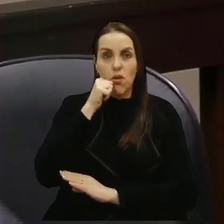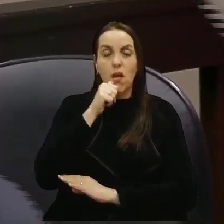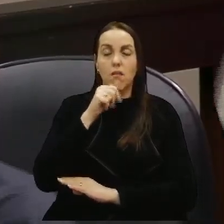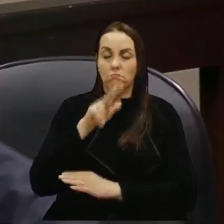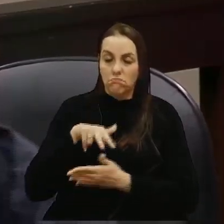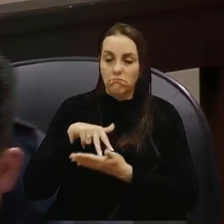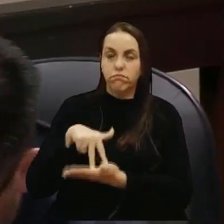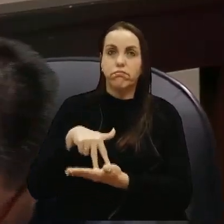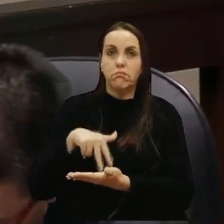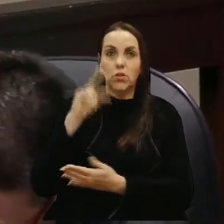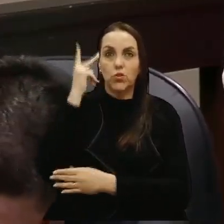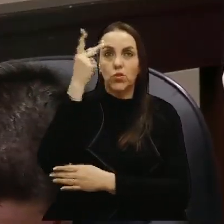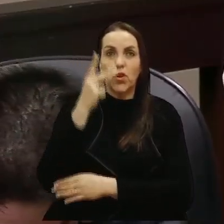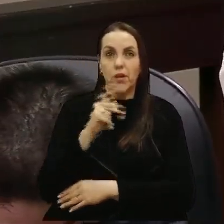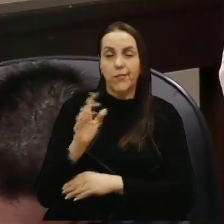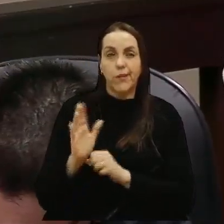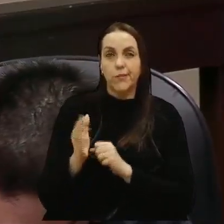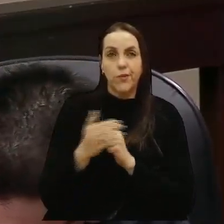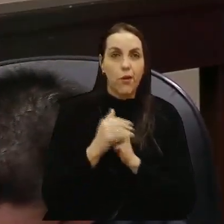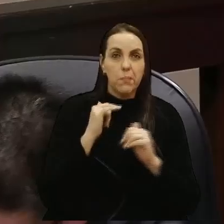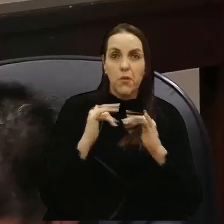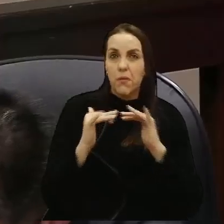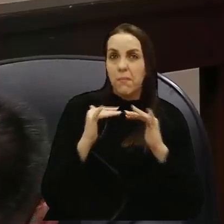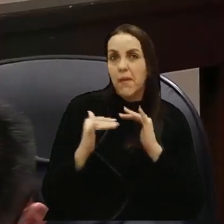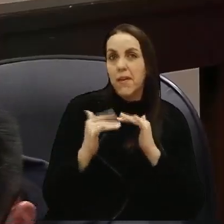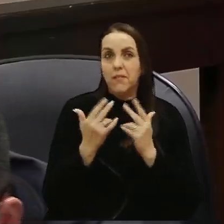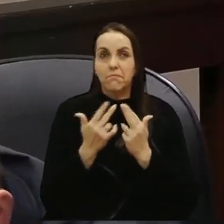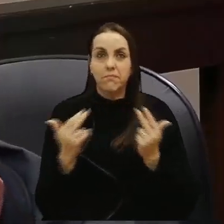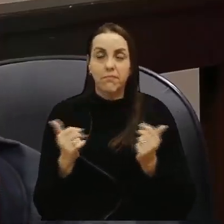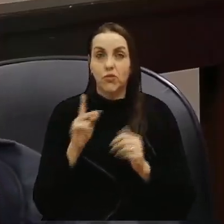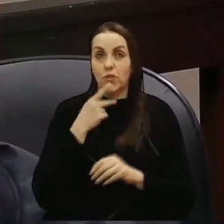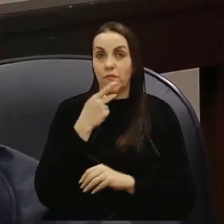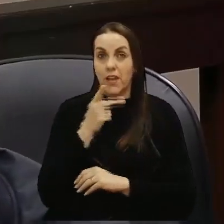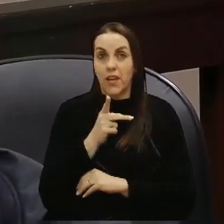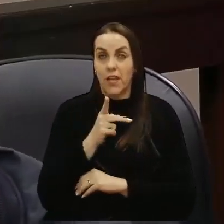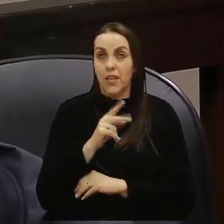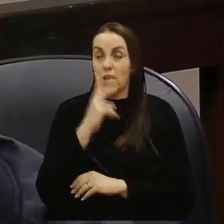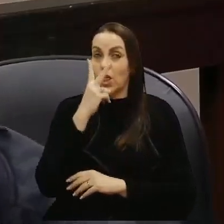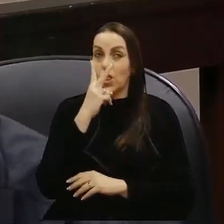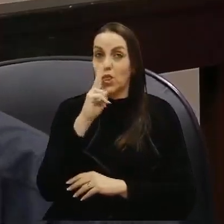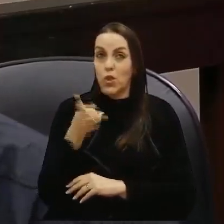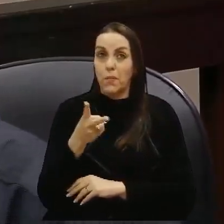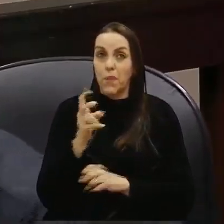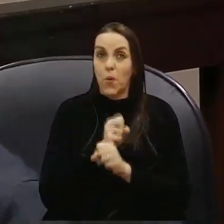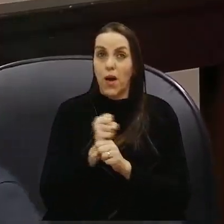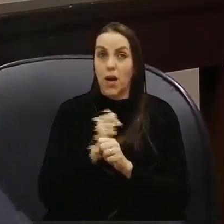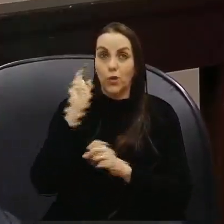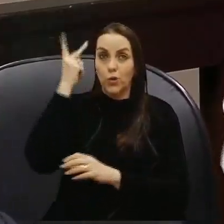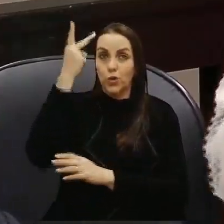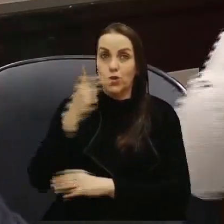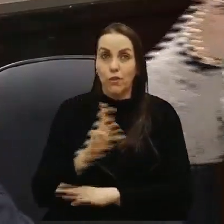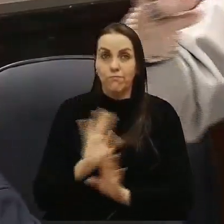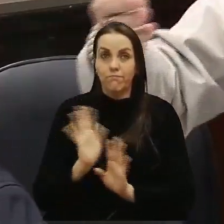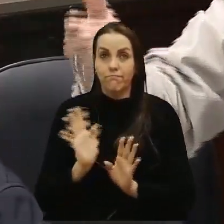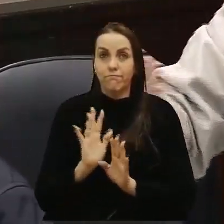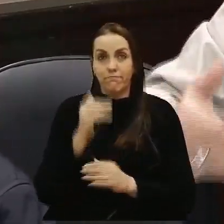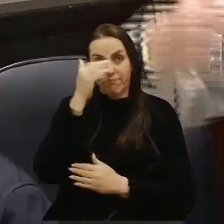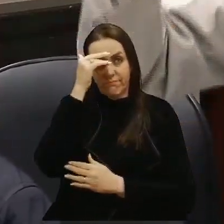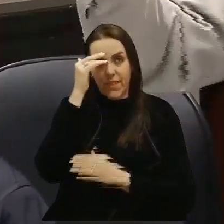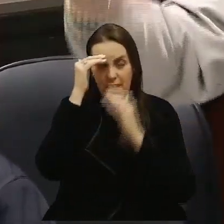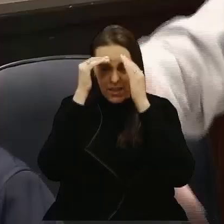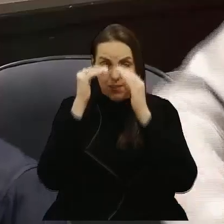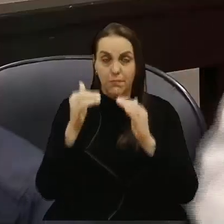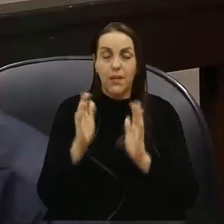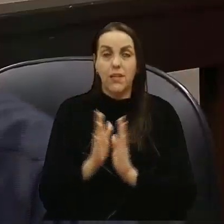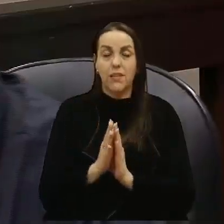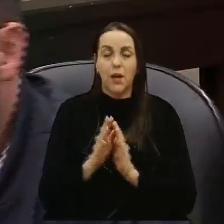fizeram e não se escondem atrás de um movimento ou outro, que eu já falei, não passe de 2000 anos de história, respeitem a nossa religião, respeitem movimentos